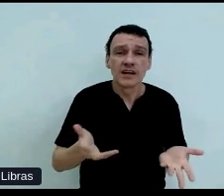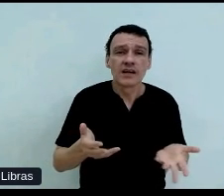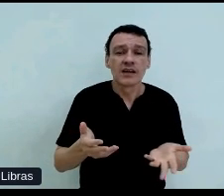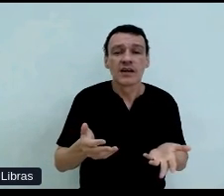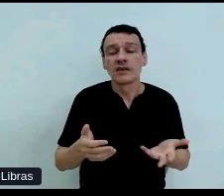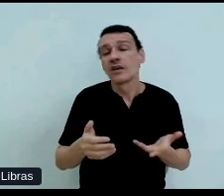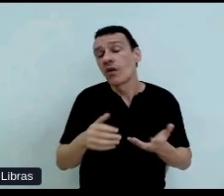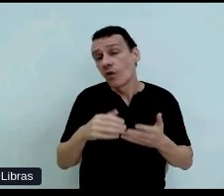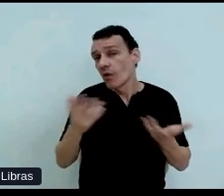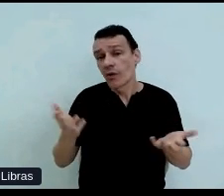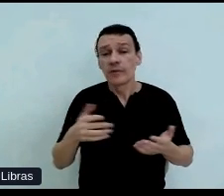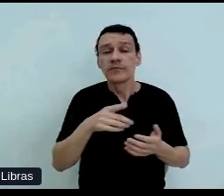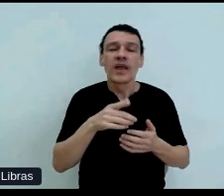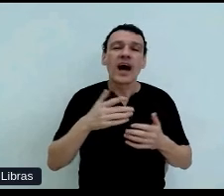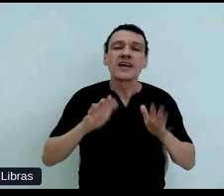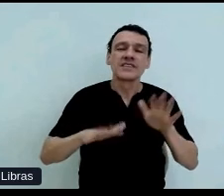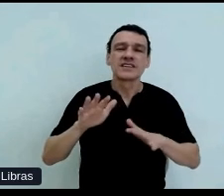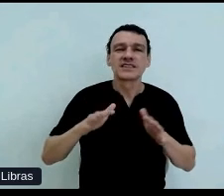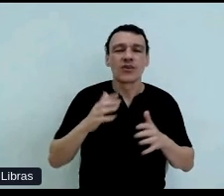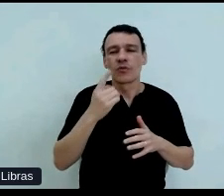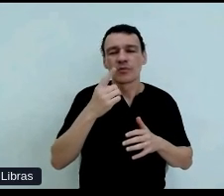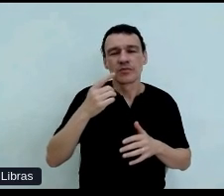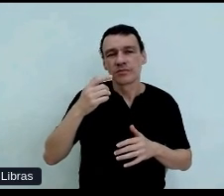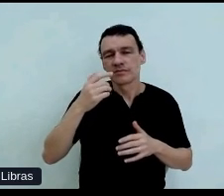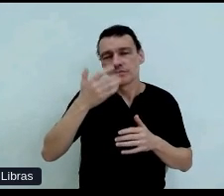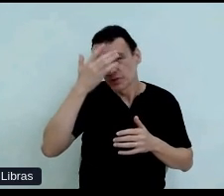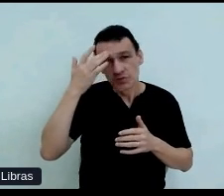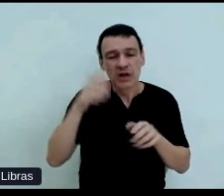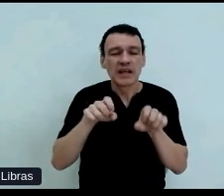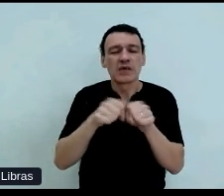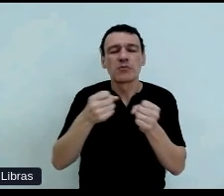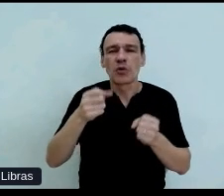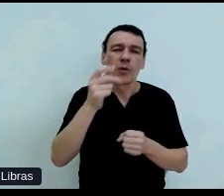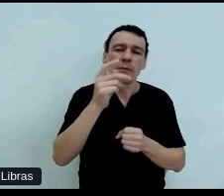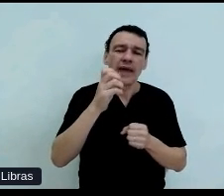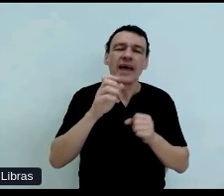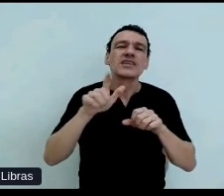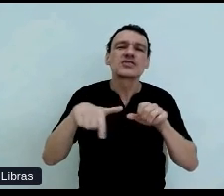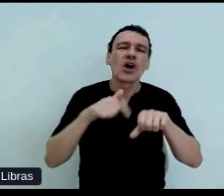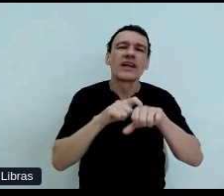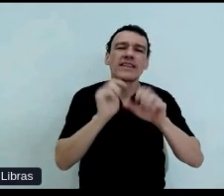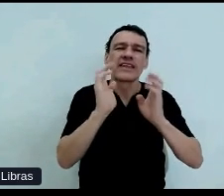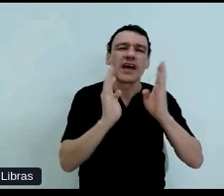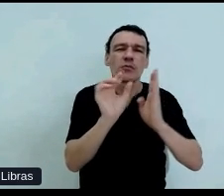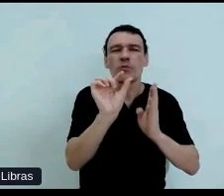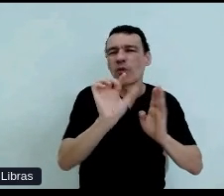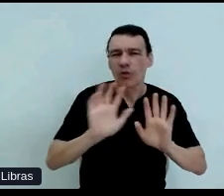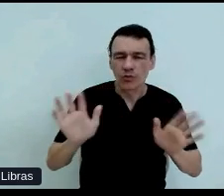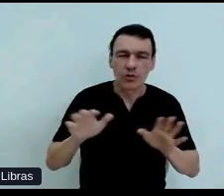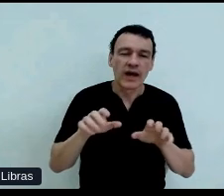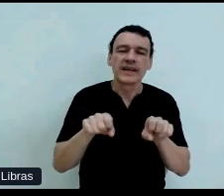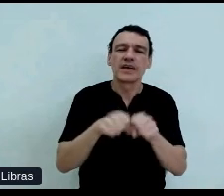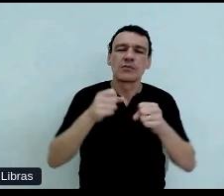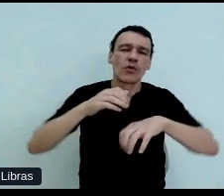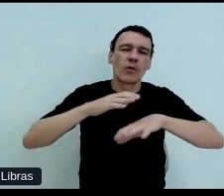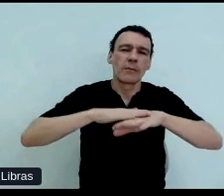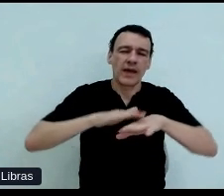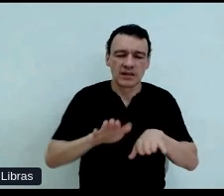descer naquele mesmo lugar da rampa da calçada, ou ainda pode